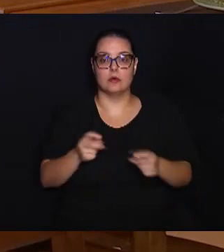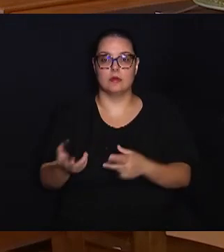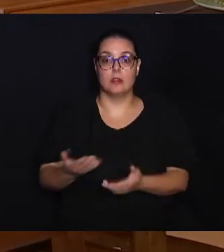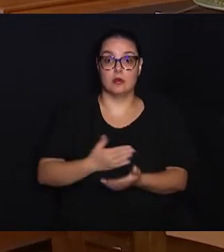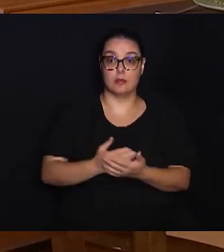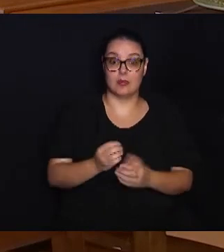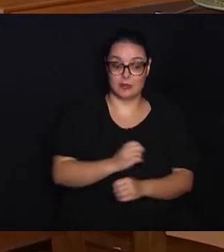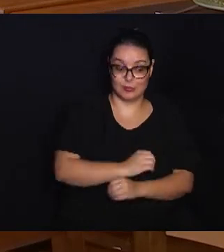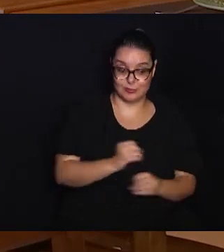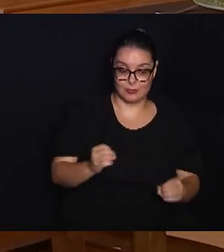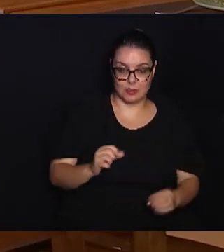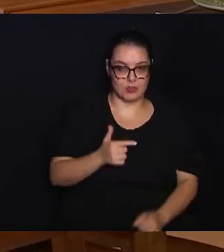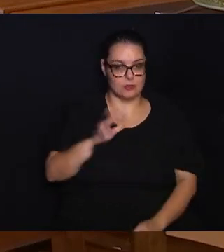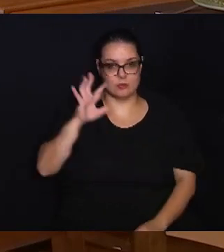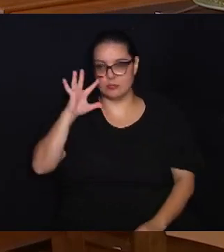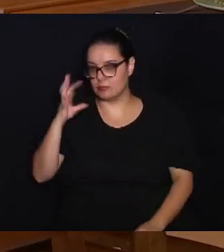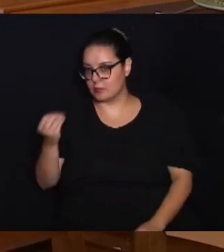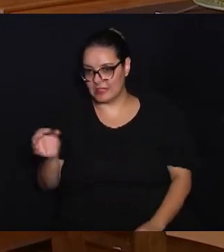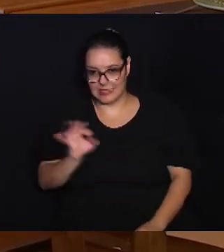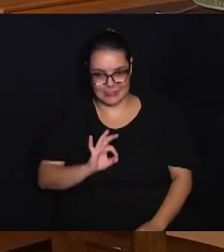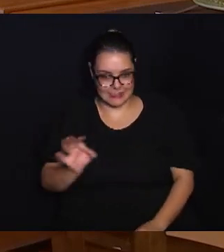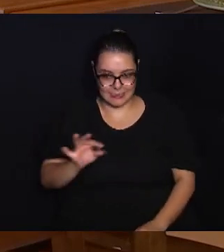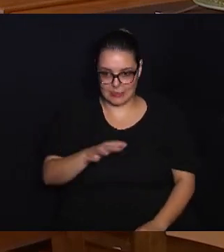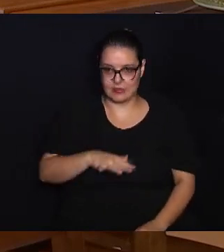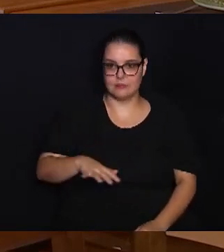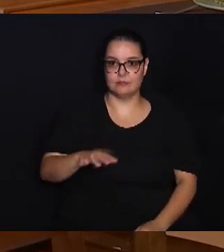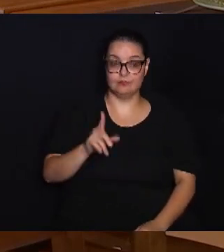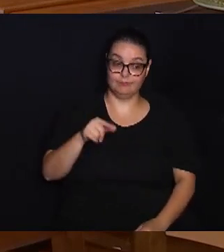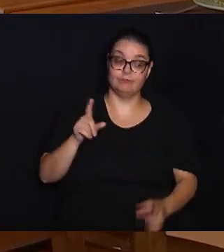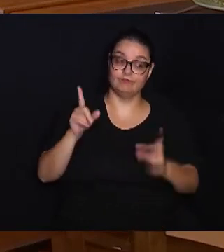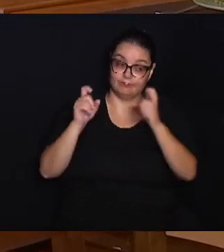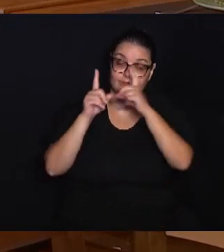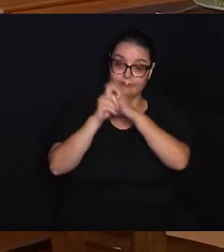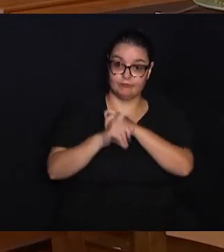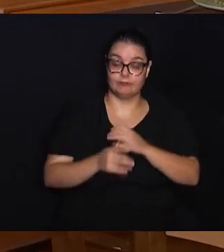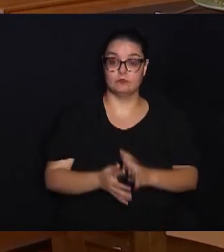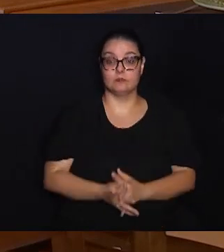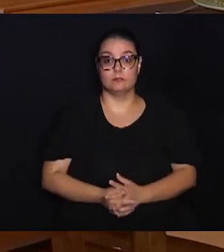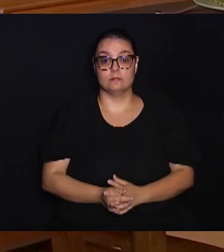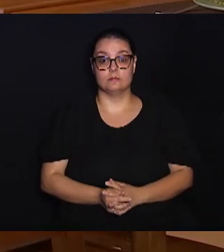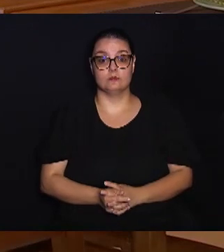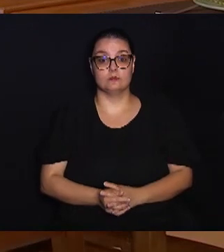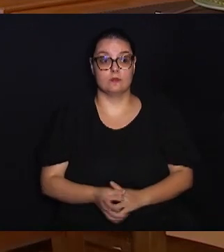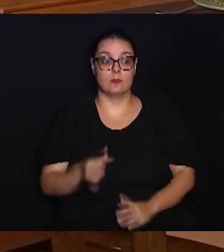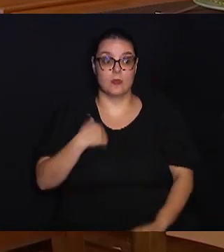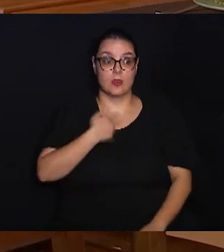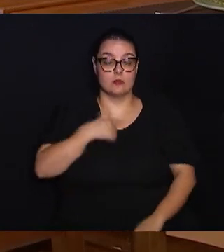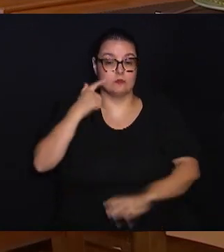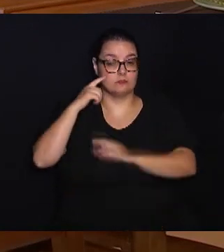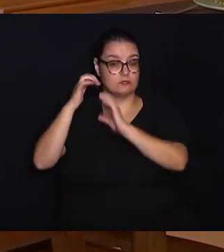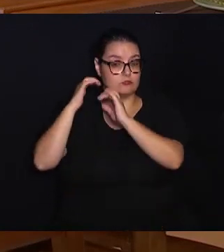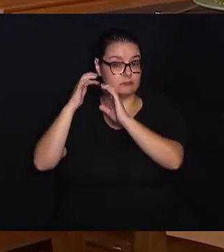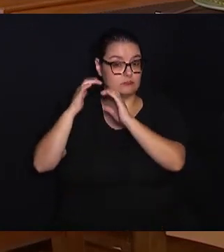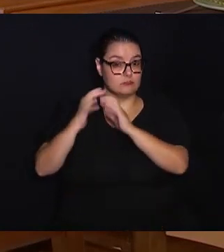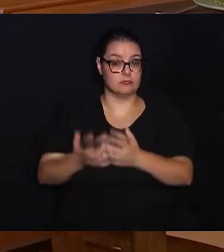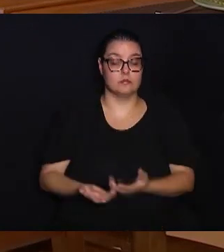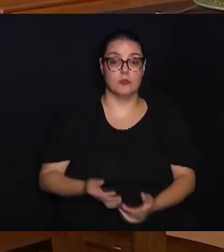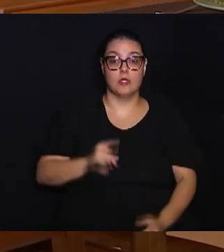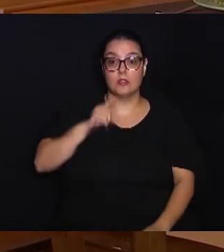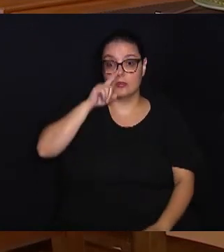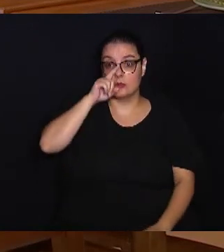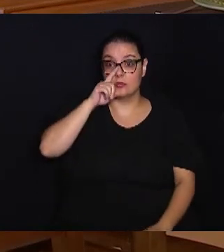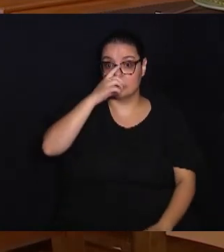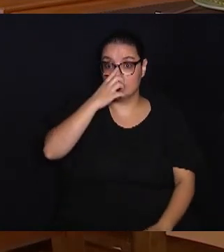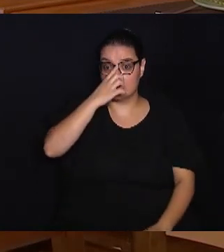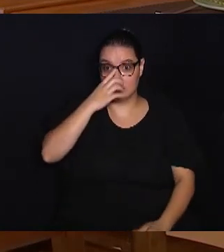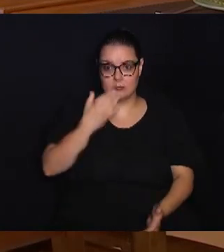quanto não vai vender e começar uma coisa do zero sem ter o conhecimento nenhum do mercado é muito difícil e e a gente pensa sempre no